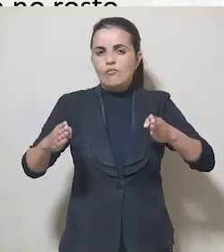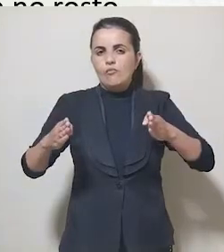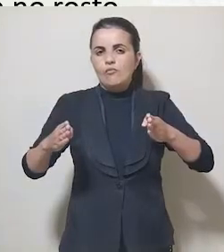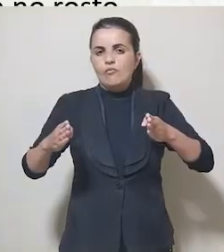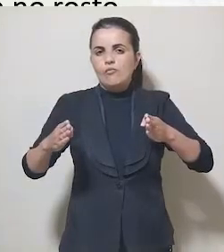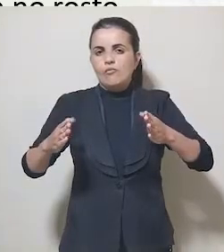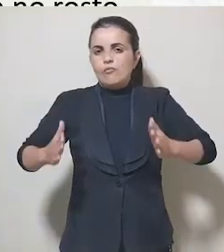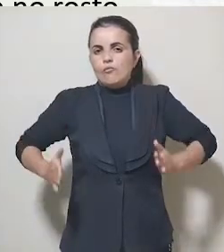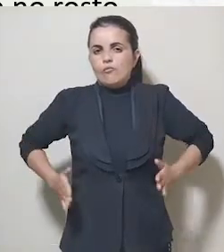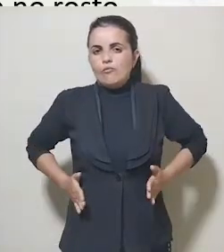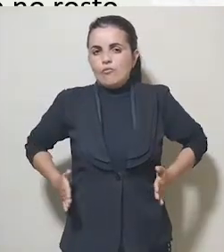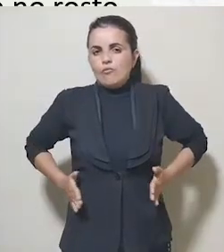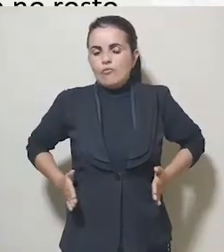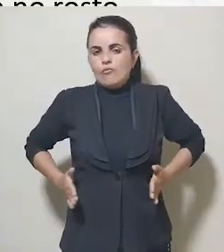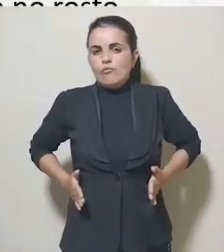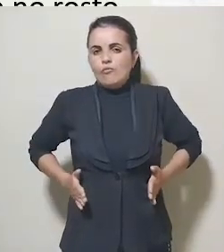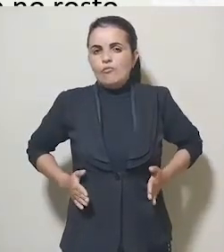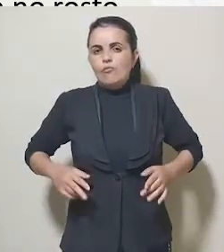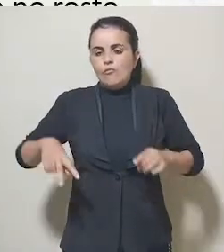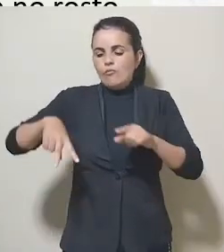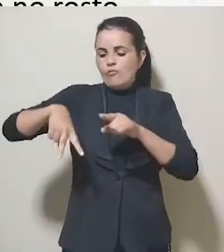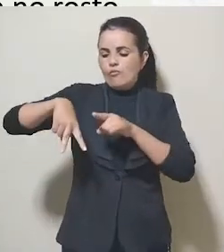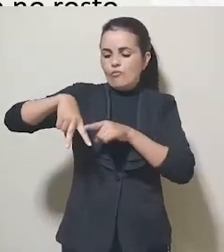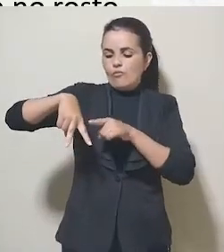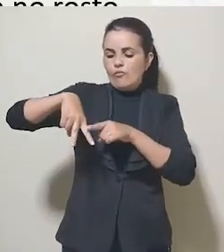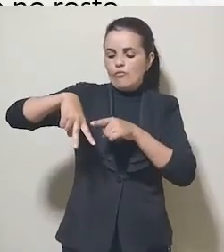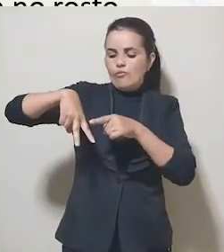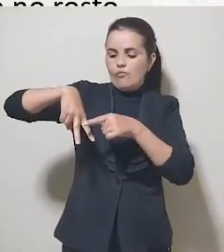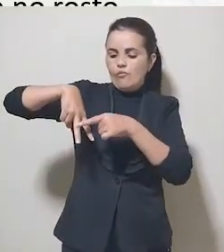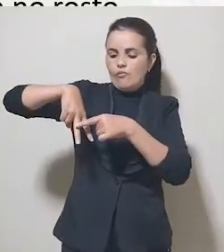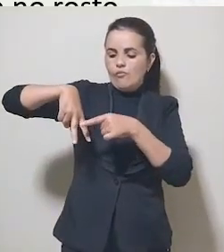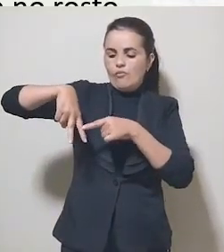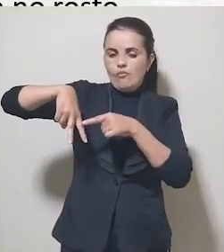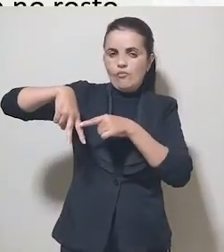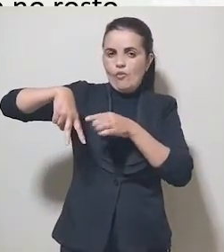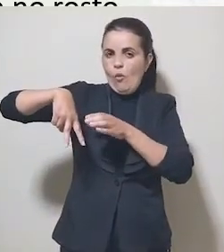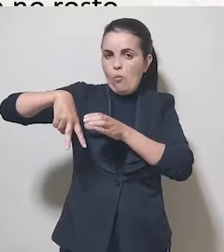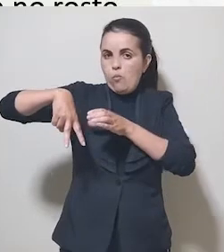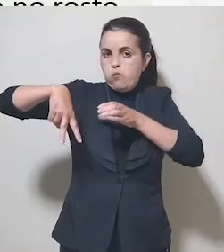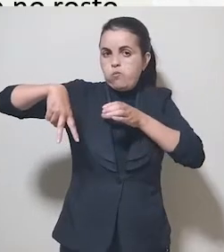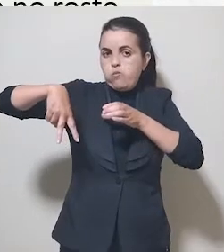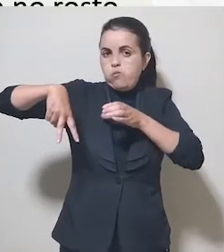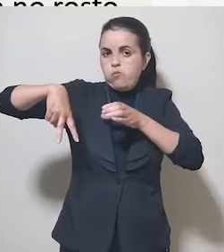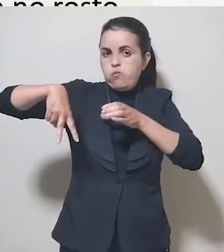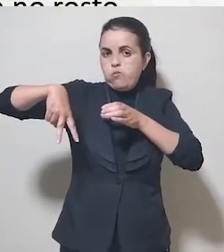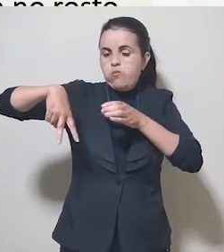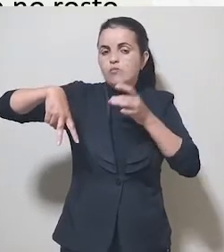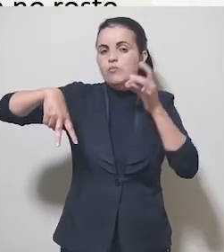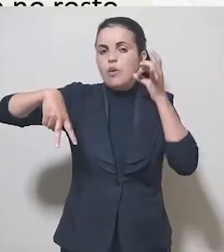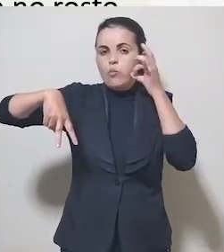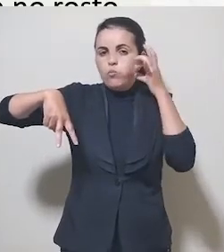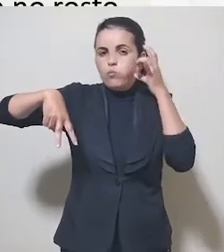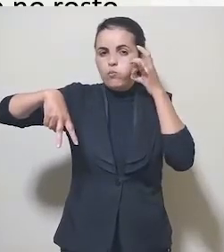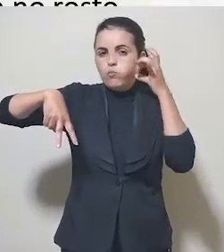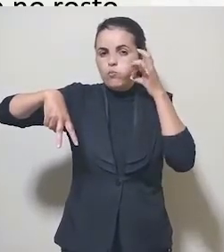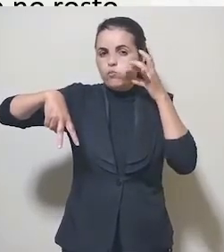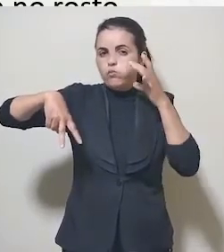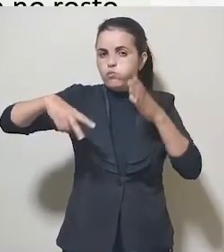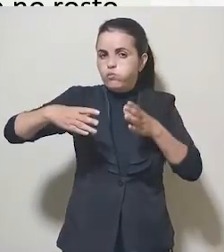quadril, acúmulo de gordura nas coxas, nádegas e quadril, então por isso as mulheres têm mais coxas, mais glúteo do que os